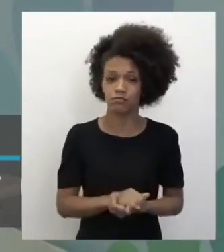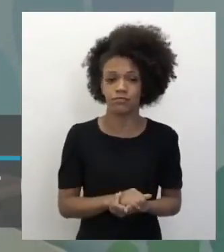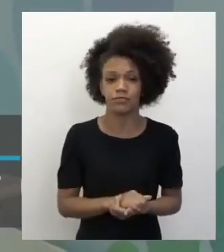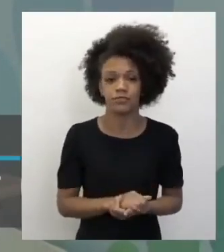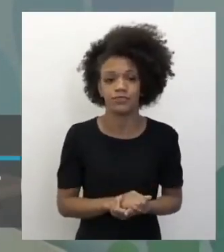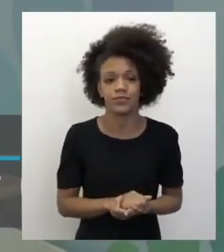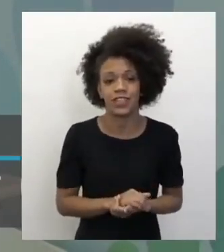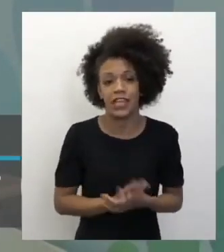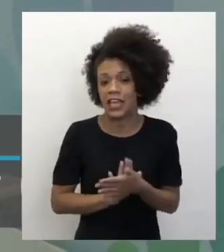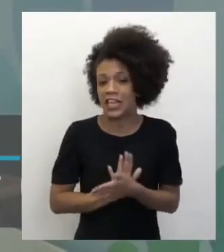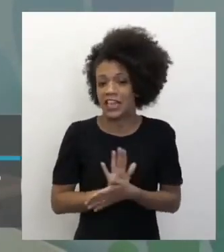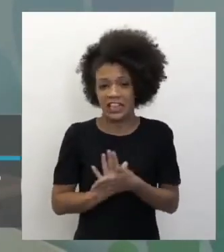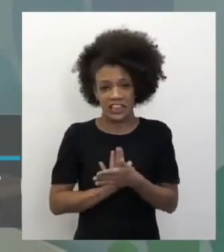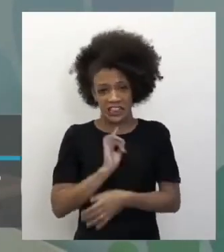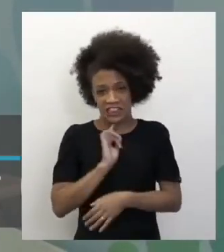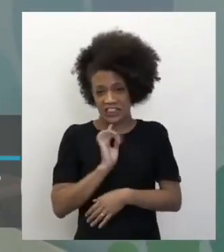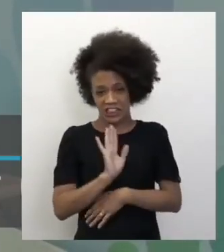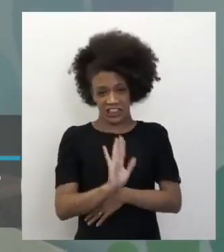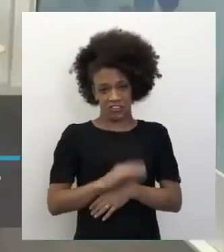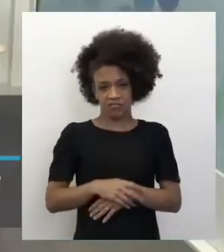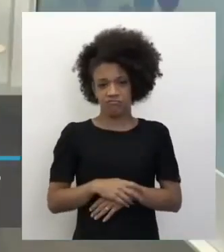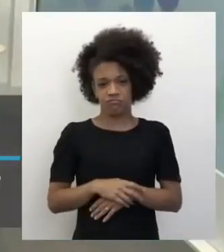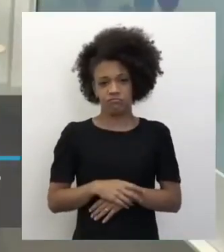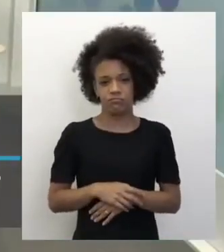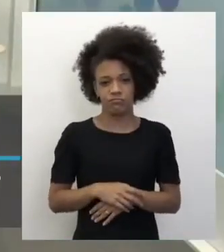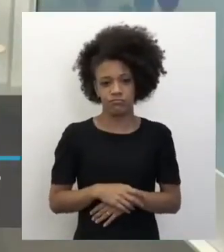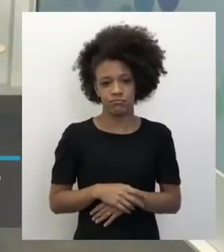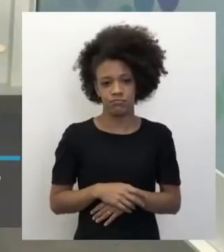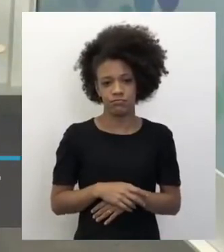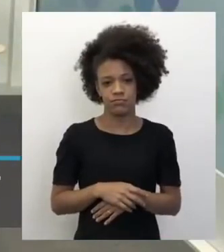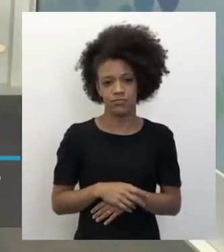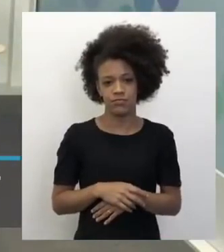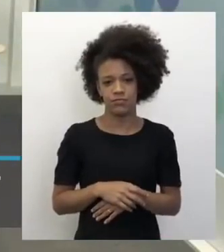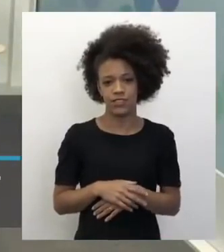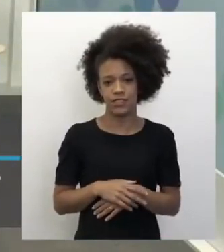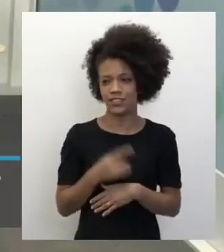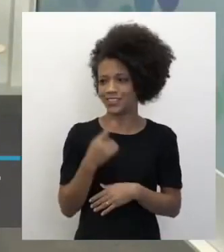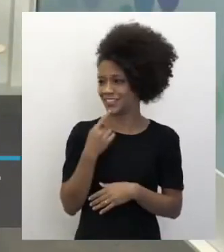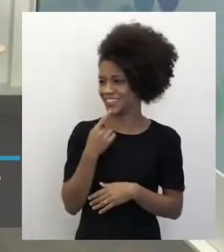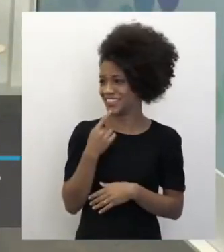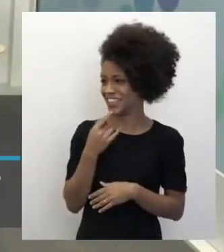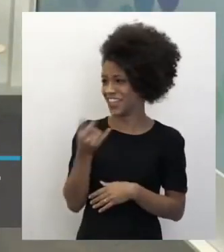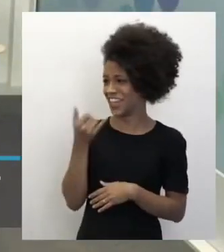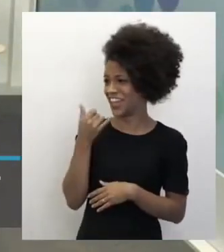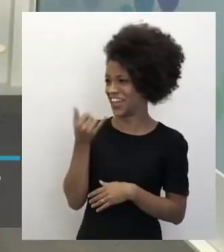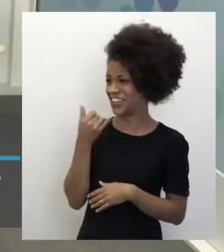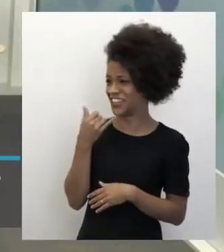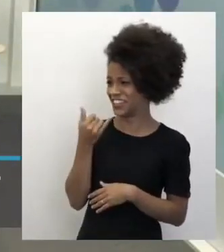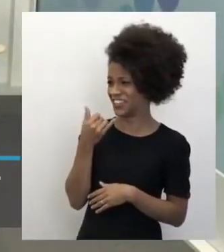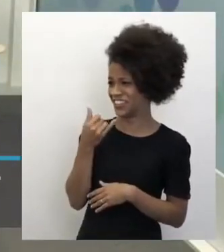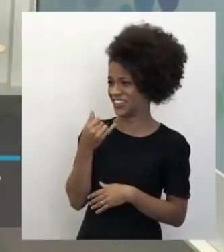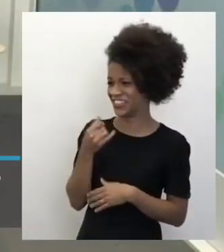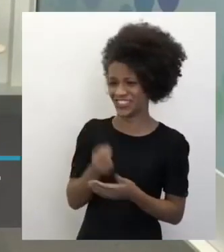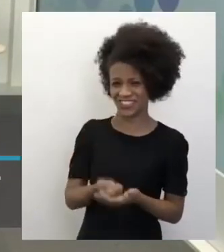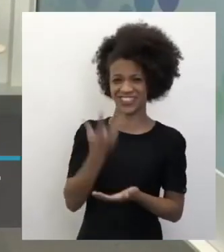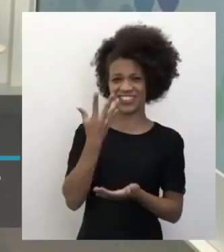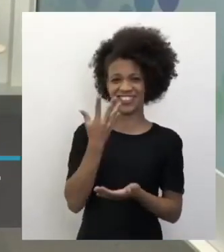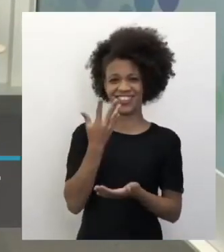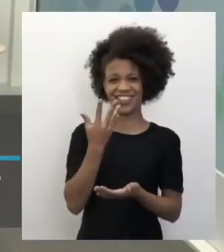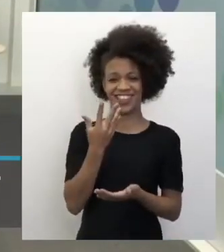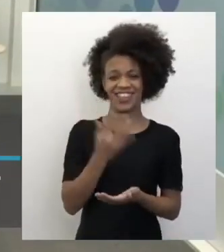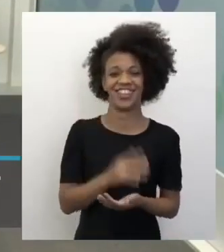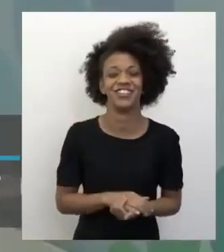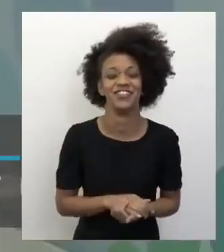não sou nenhum. Olha o Diogo Ribeiro, Deia. Eu não... Opa, meu Deus do céu, gente, meu celular ligado aqui. Olha